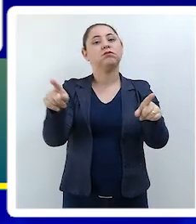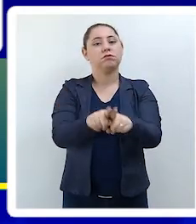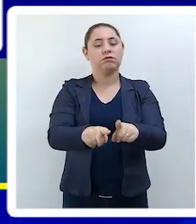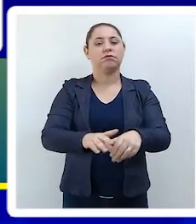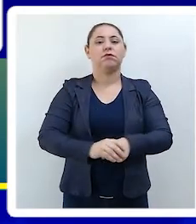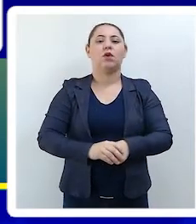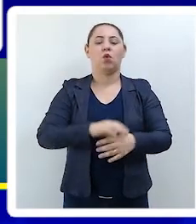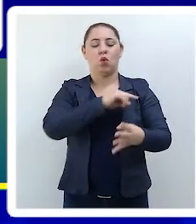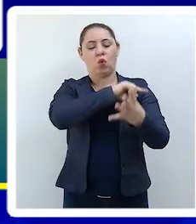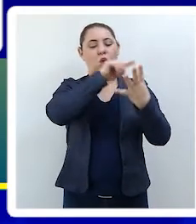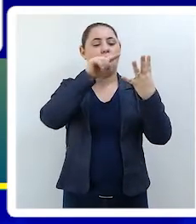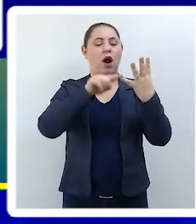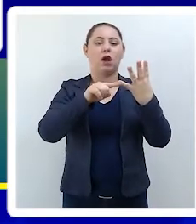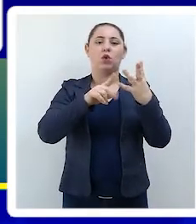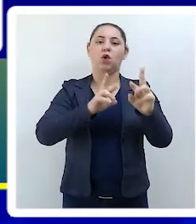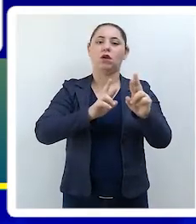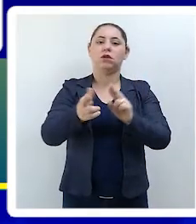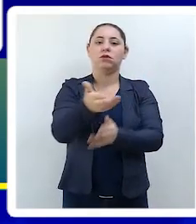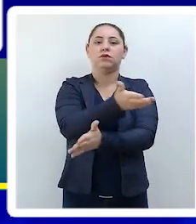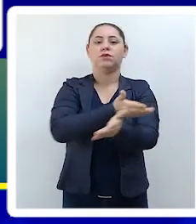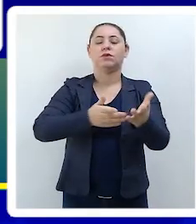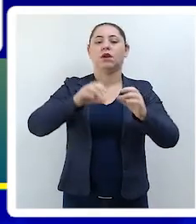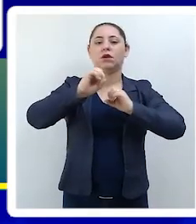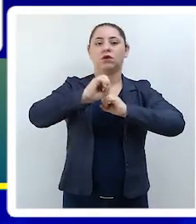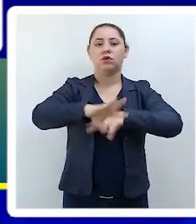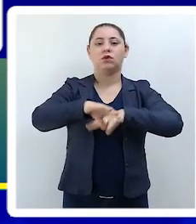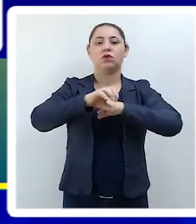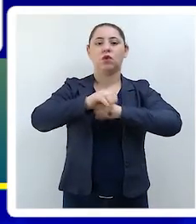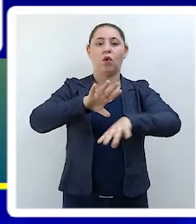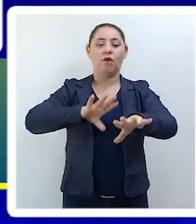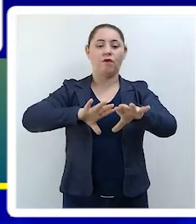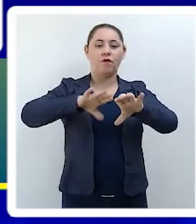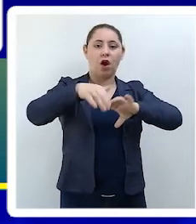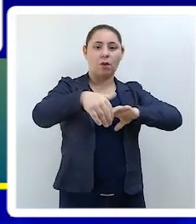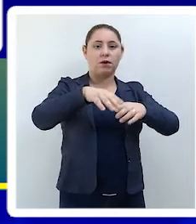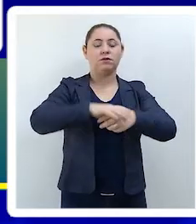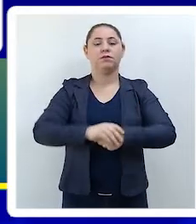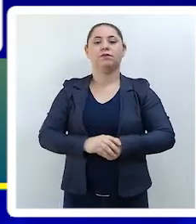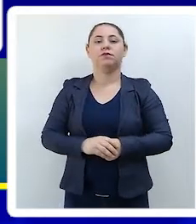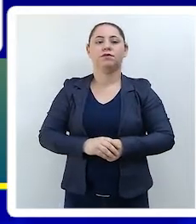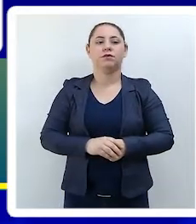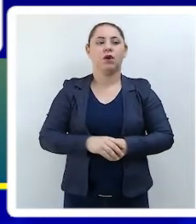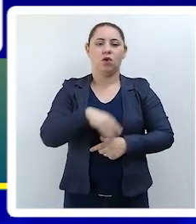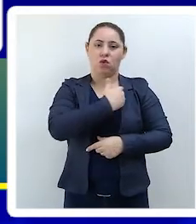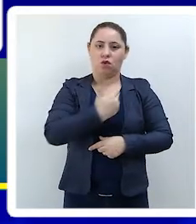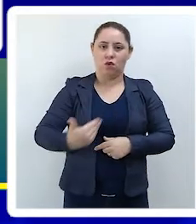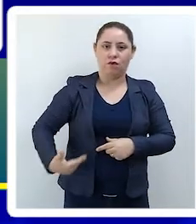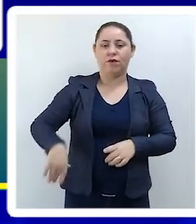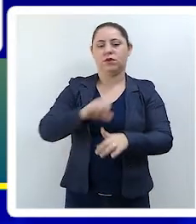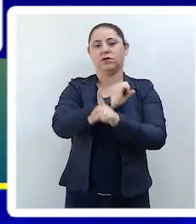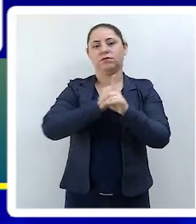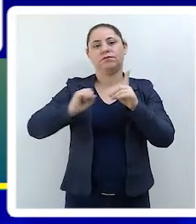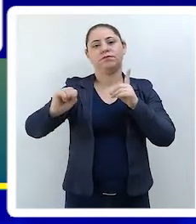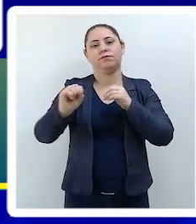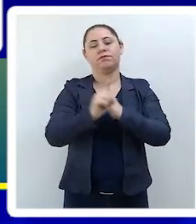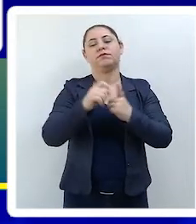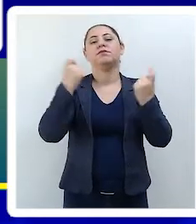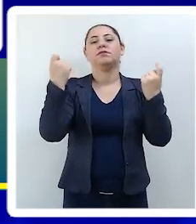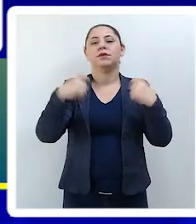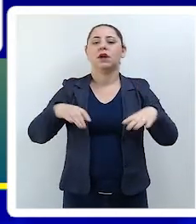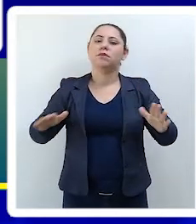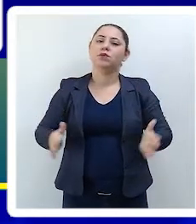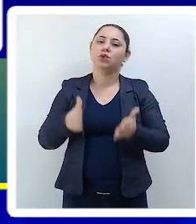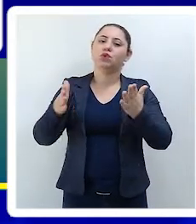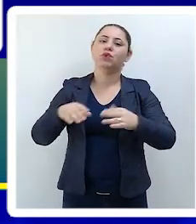quarto princípio está relacionado à educação e formação. Os governos, a sociedade, ela deve